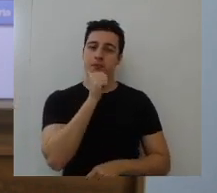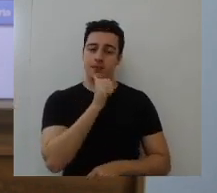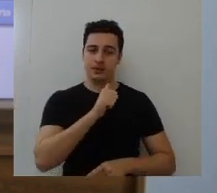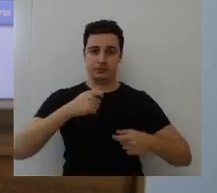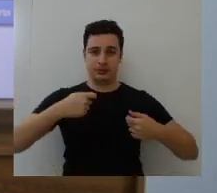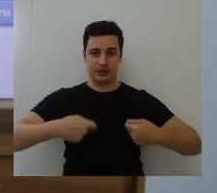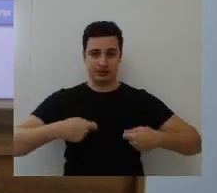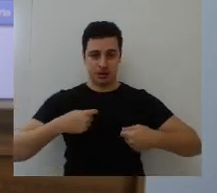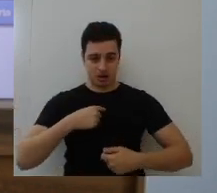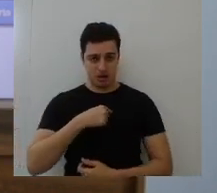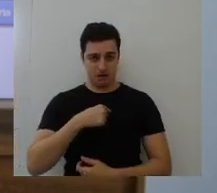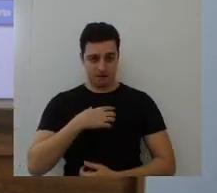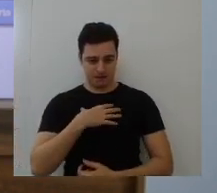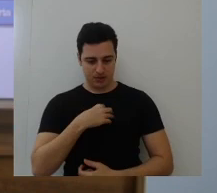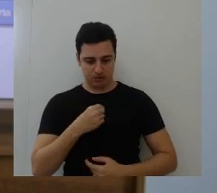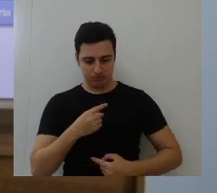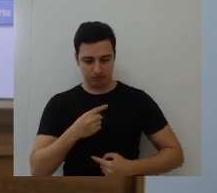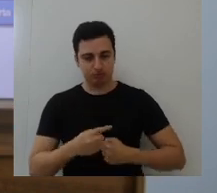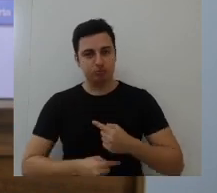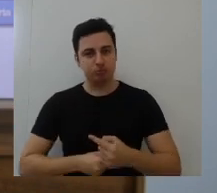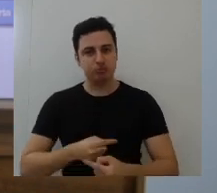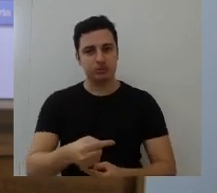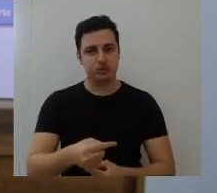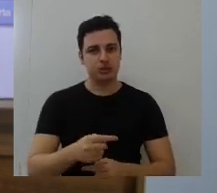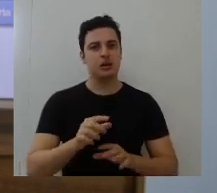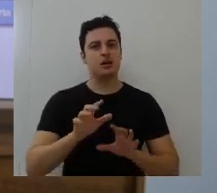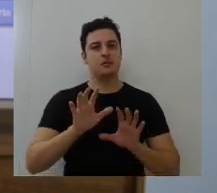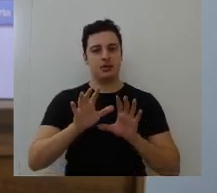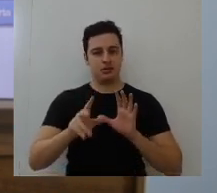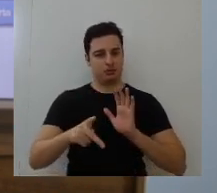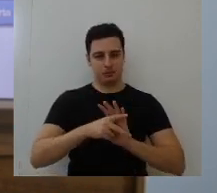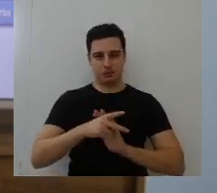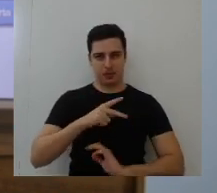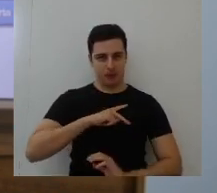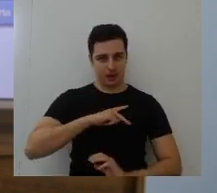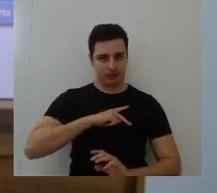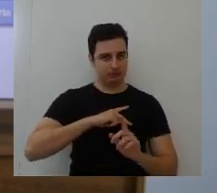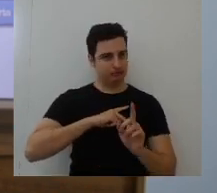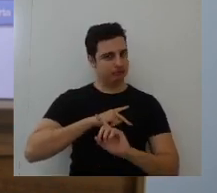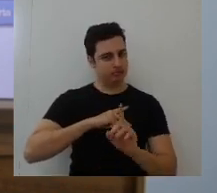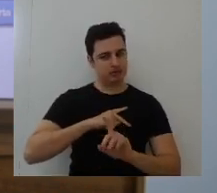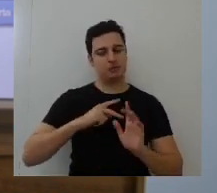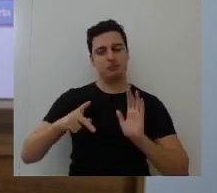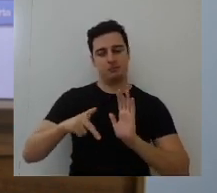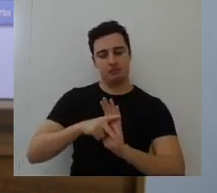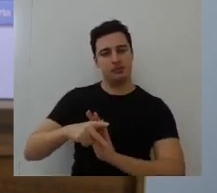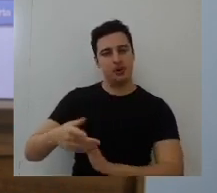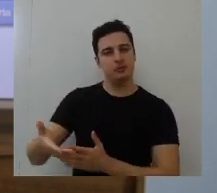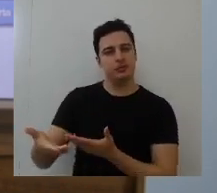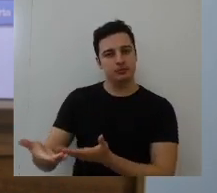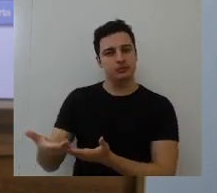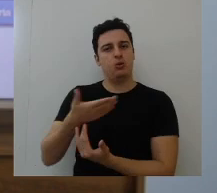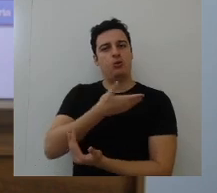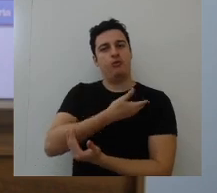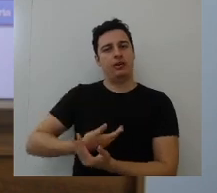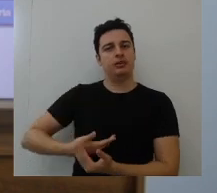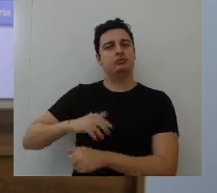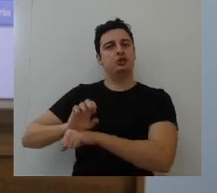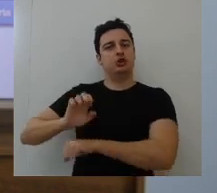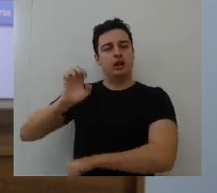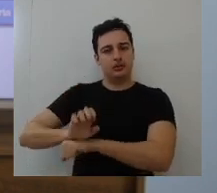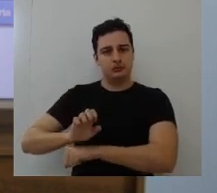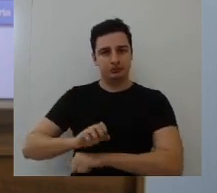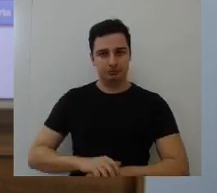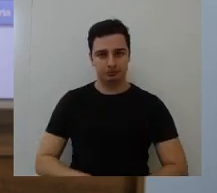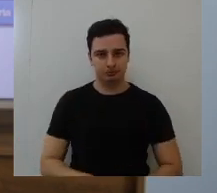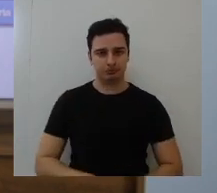gerar filhos, não para mim, mas para a cidade, né? Geralmente elas casavam um pouco mais velhas que as